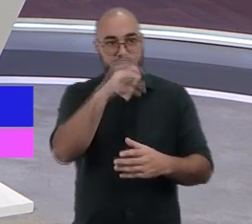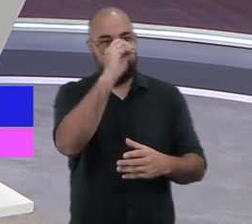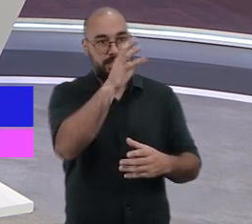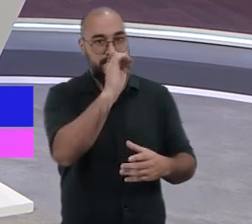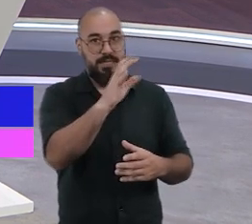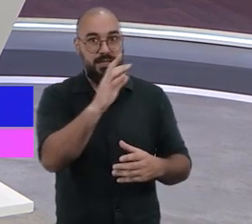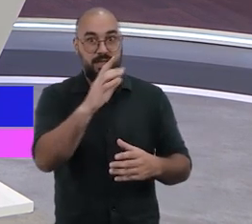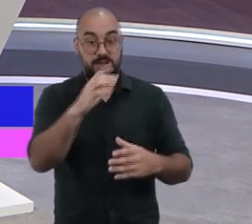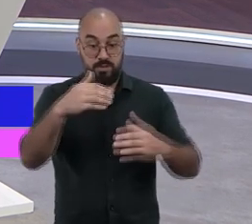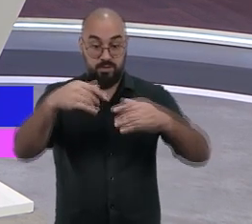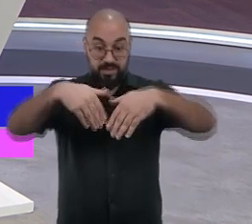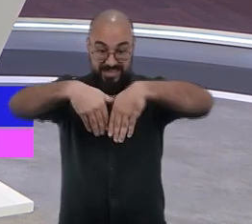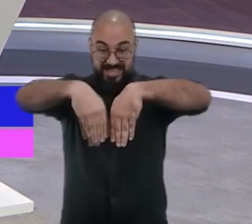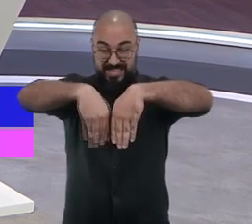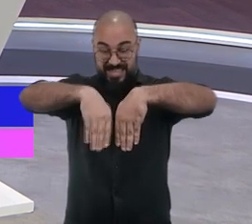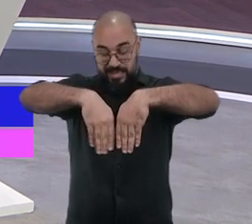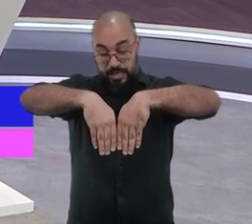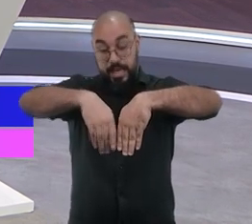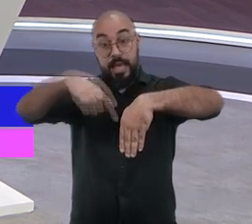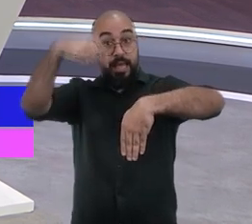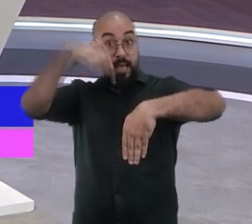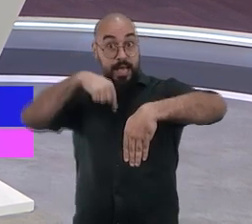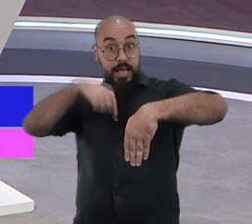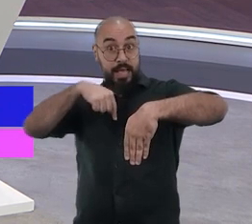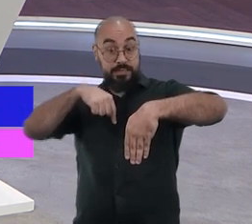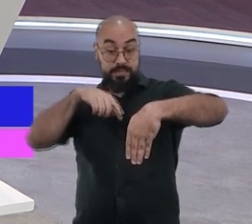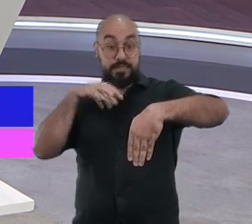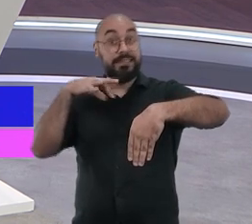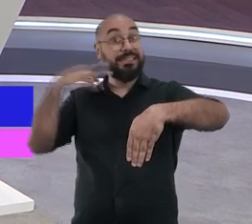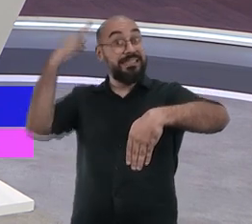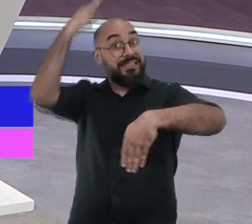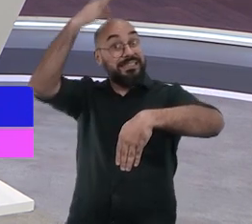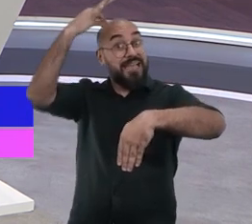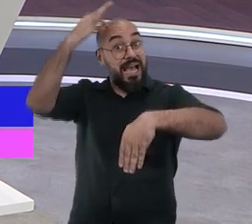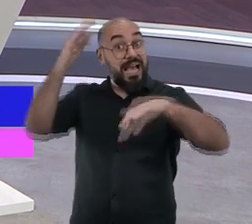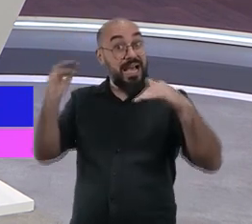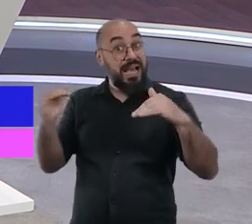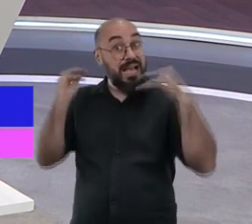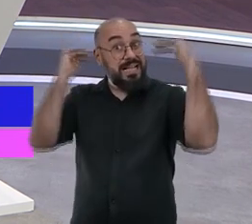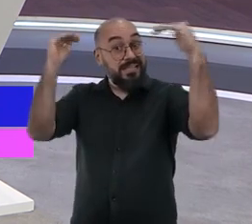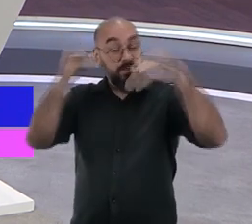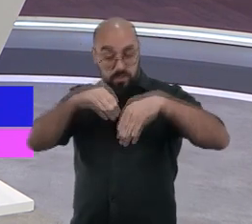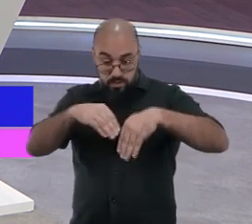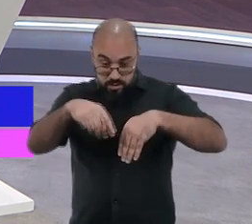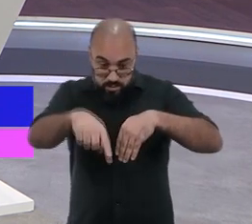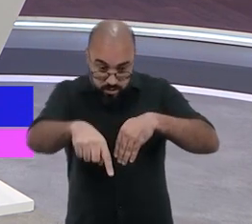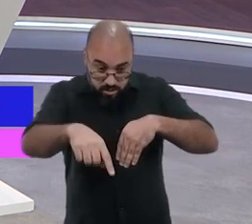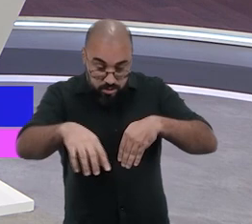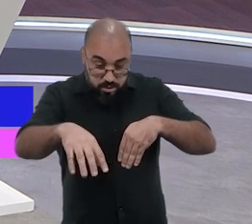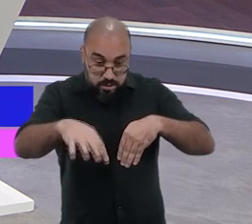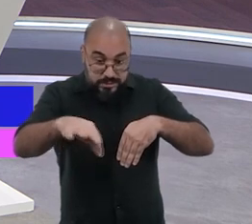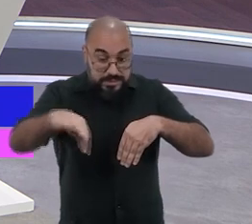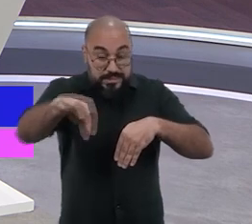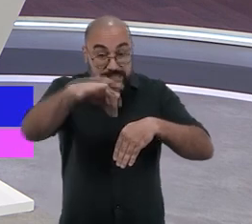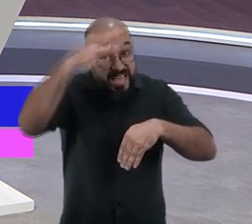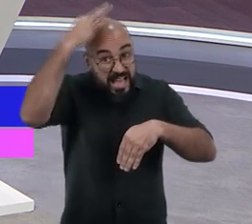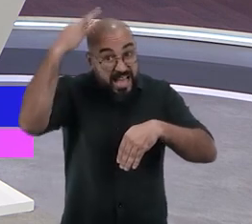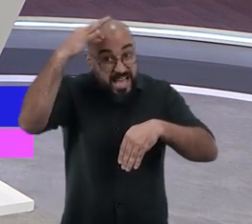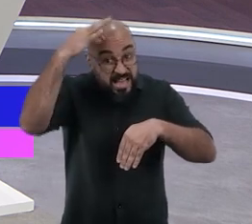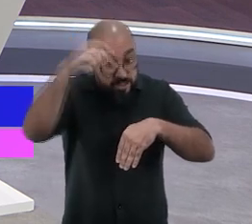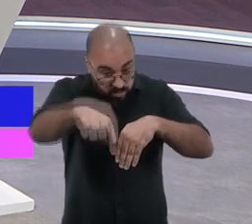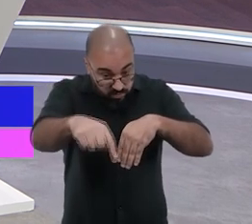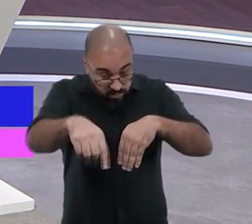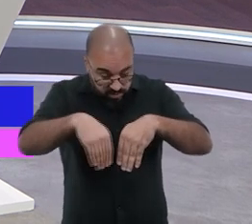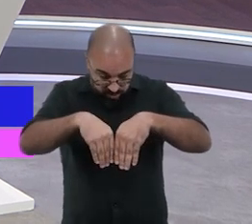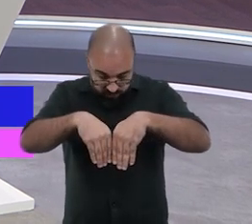o lugar santíssimo. Entre o santo e o santíssimo tinha um véu. E no momento da morte de Cristo, foi